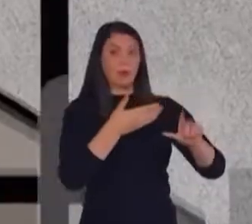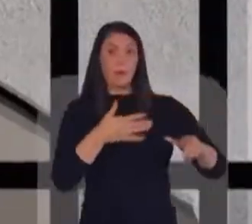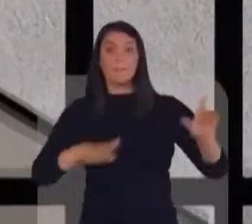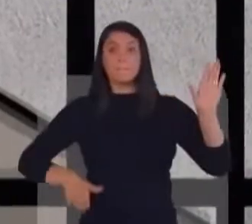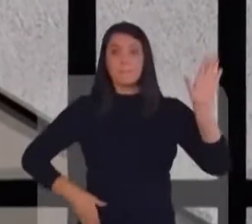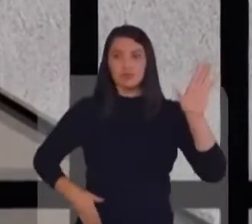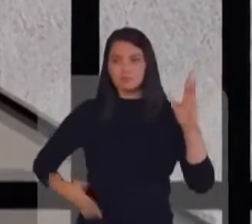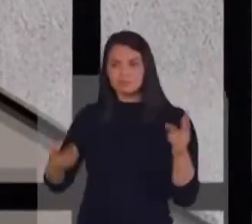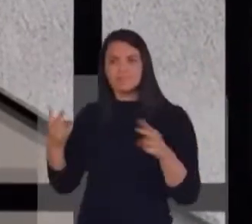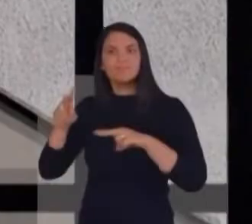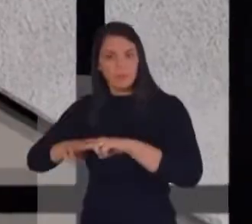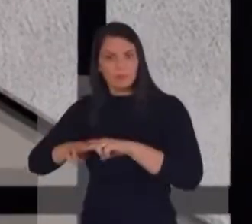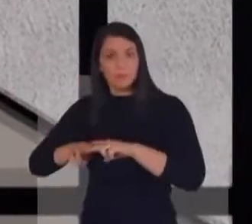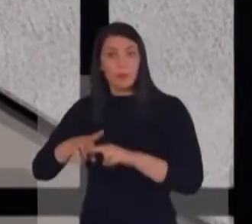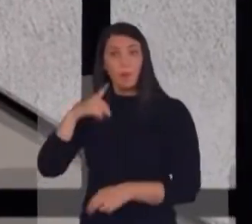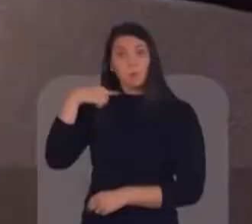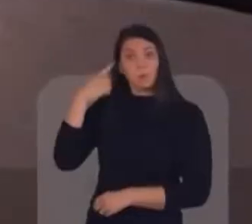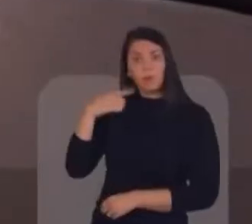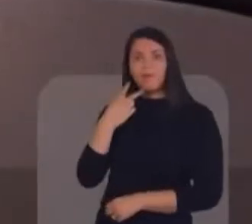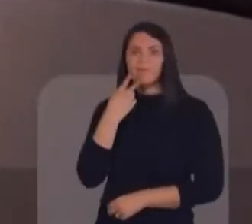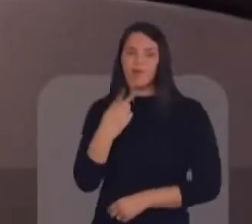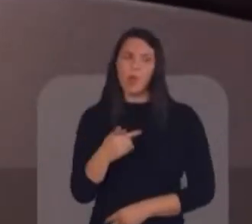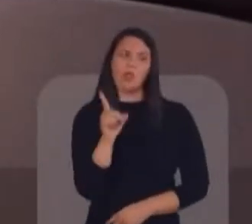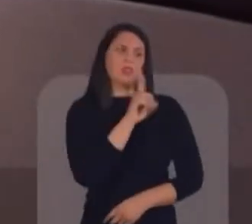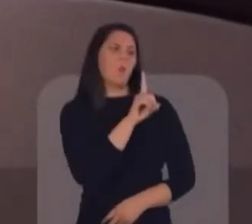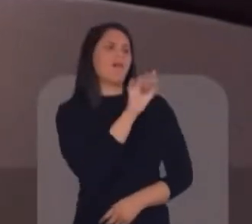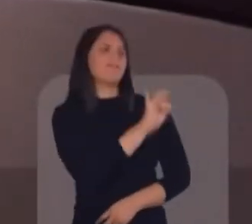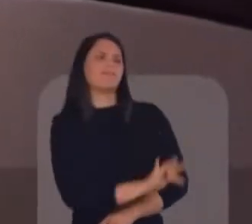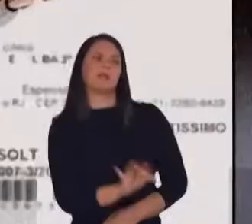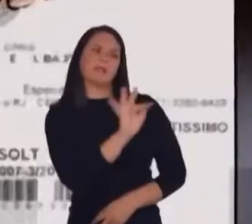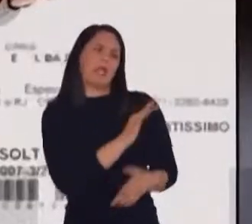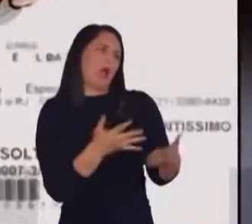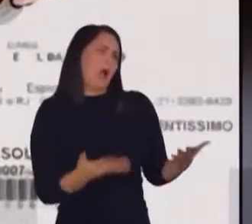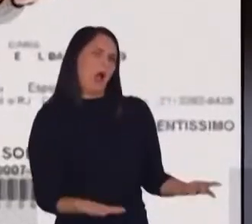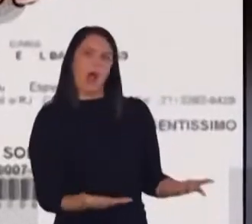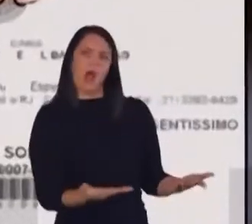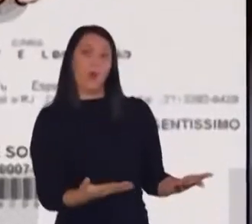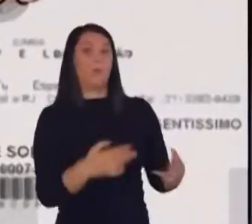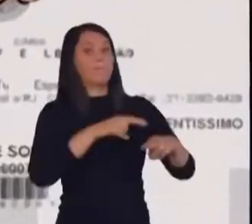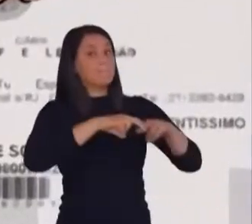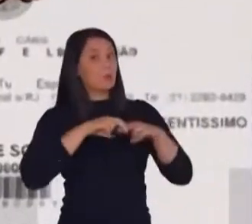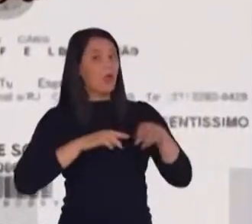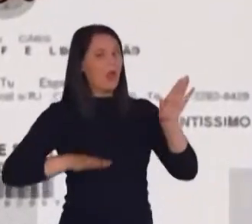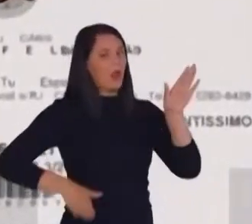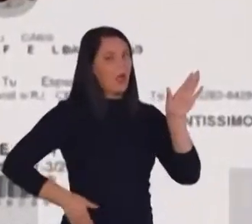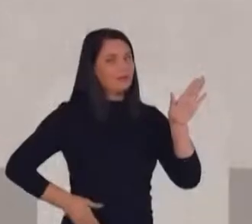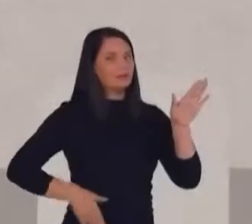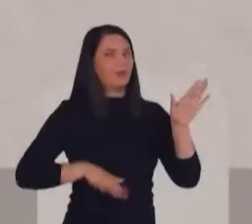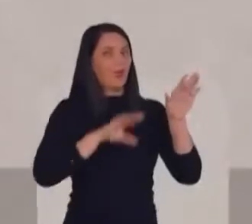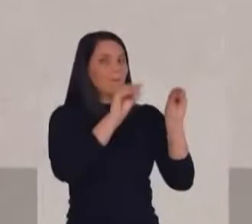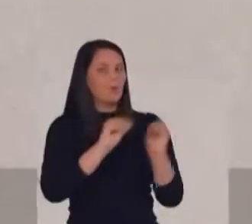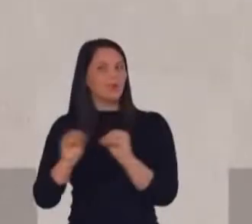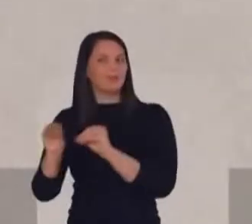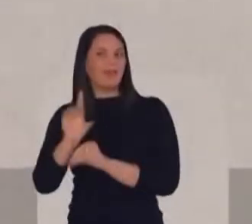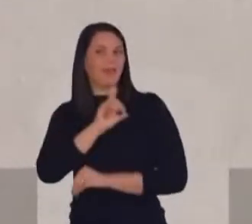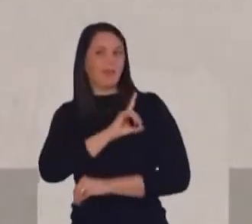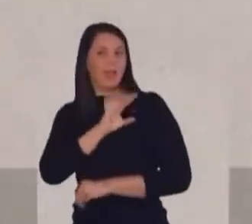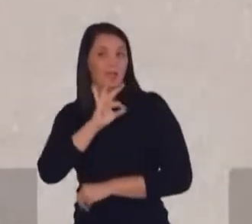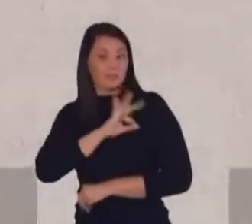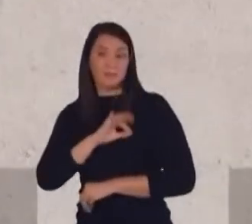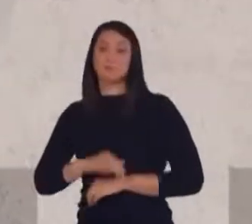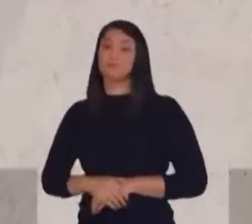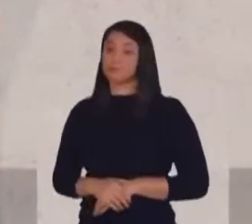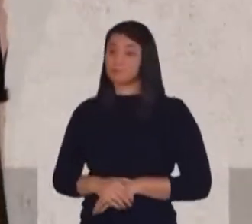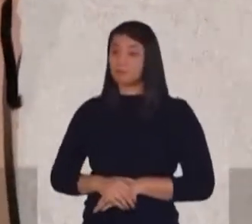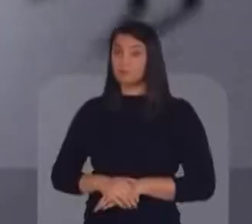e o bandido é preso. Aí chega o advogado e diz que o crime não é federal. E, portanto, o ladrão deveria estar em outra